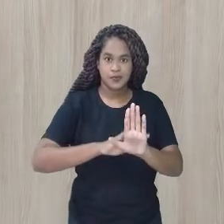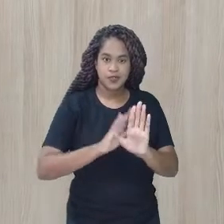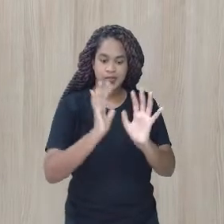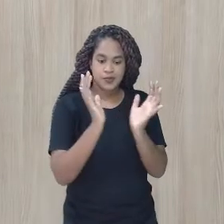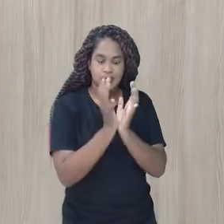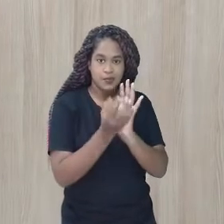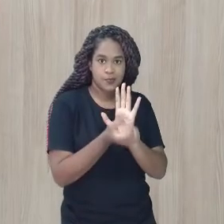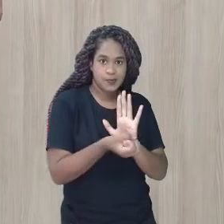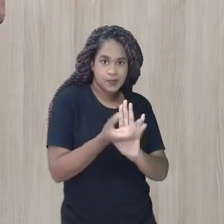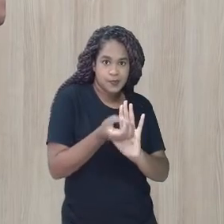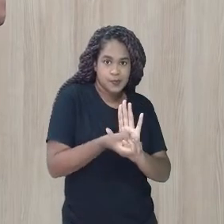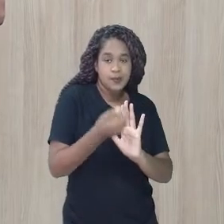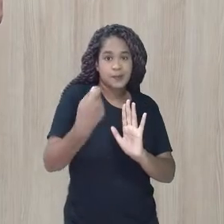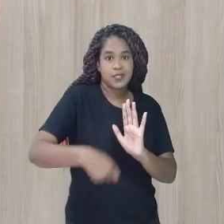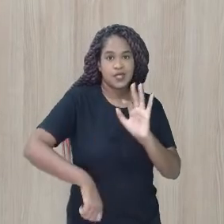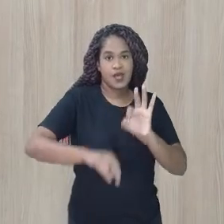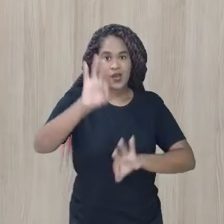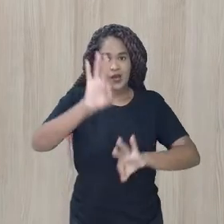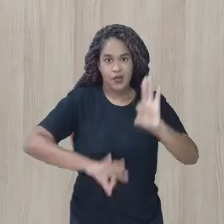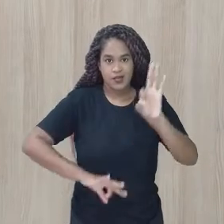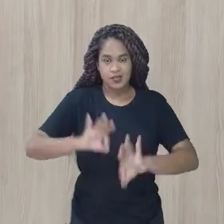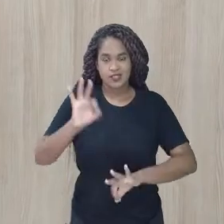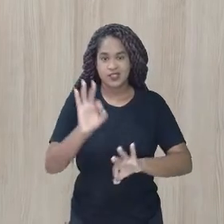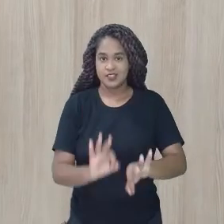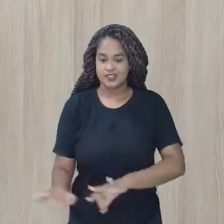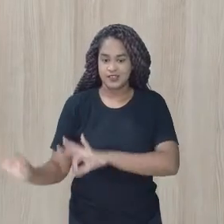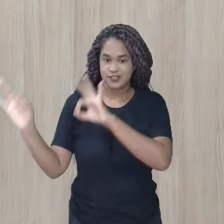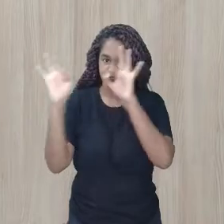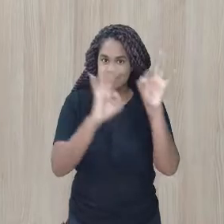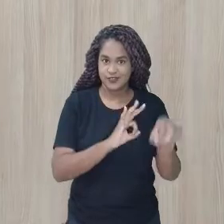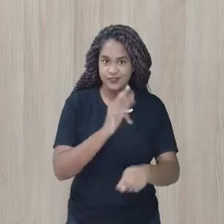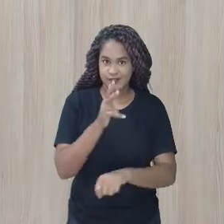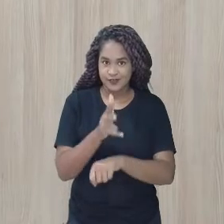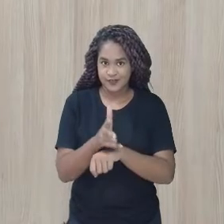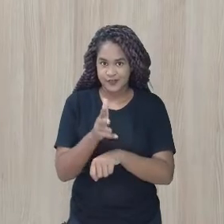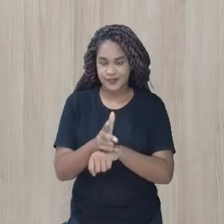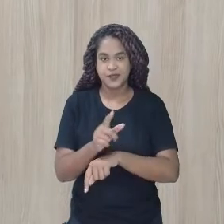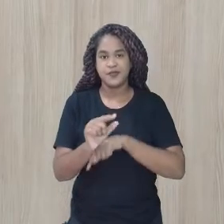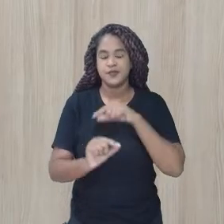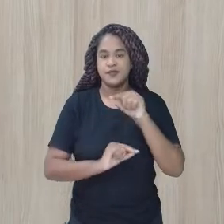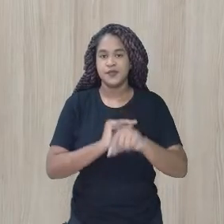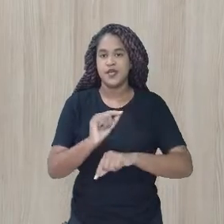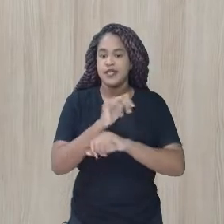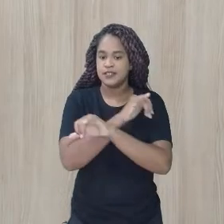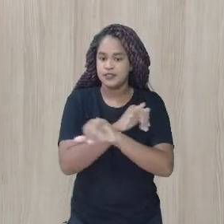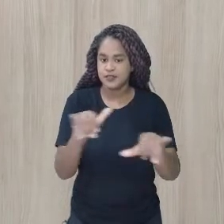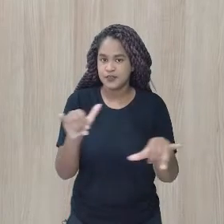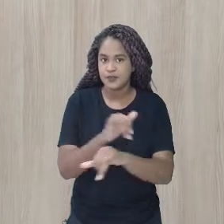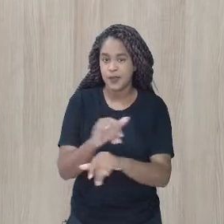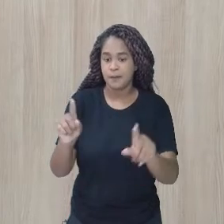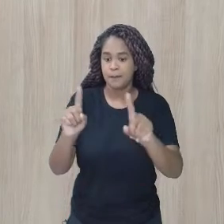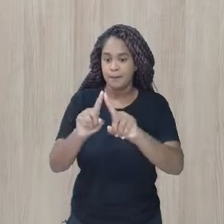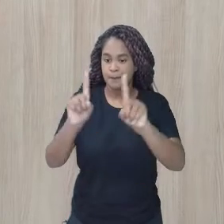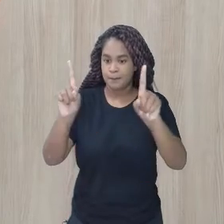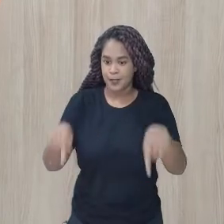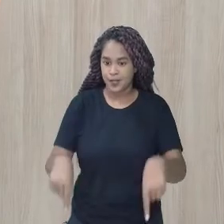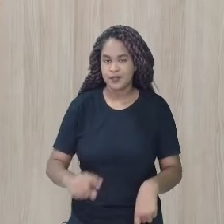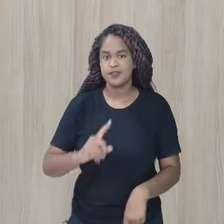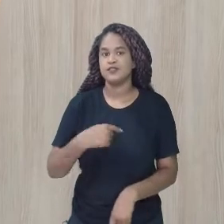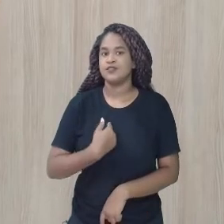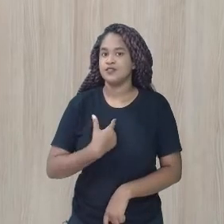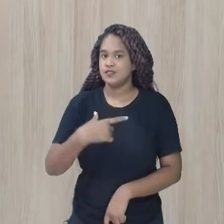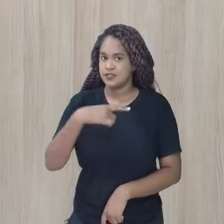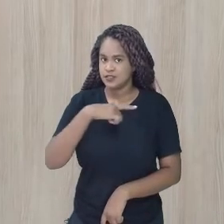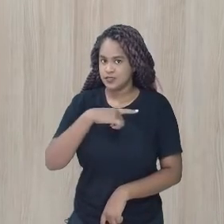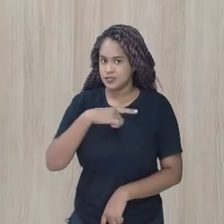Nós vamos assistir um vídeo que é uma divulgação de um projeto que temos na nossa rede,